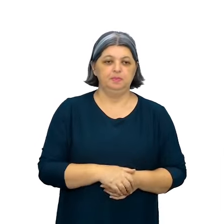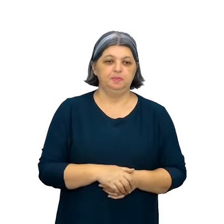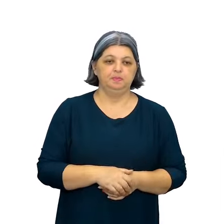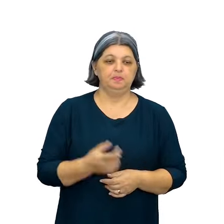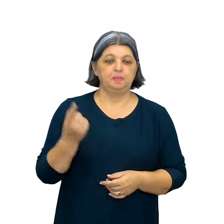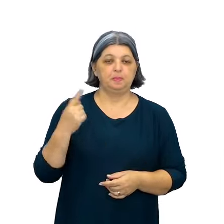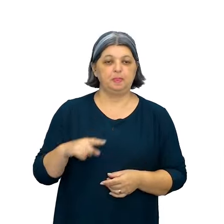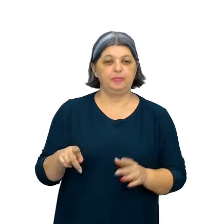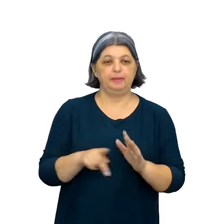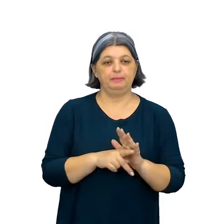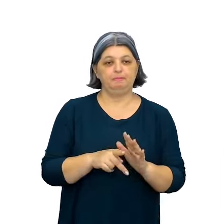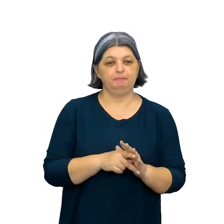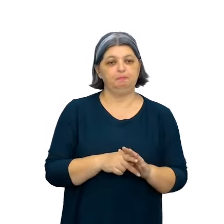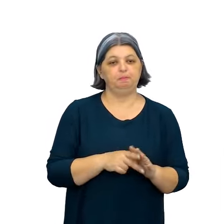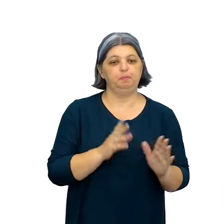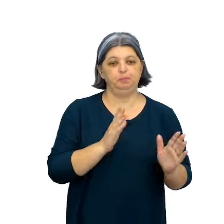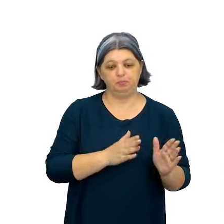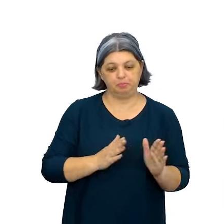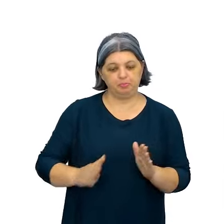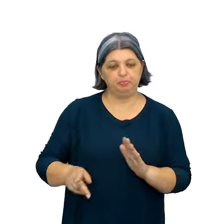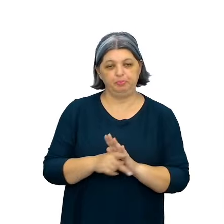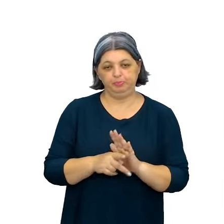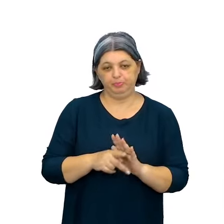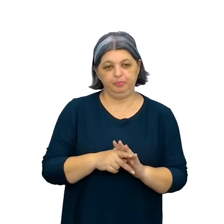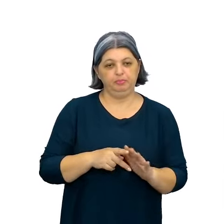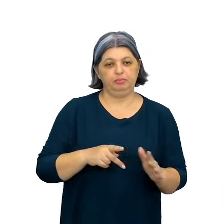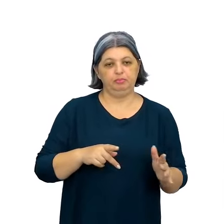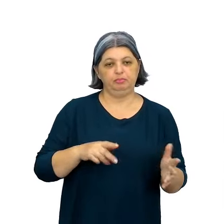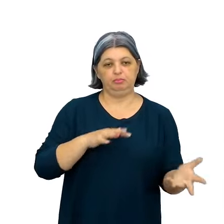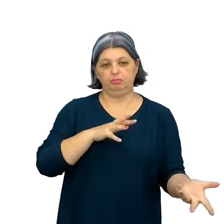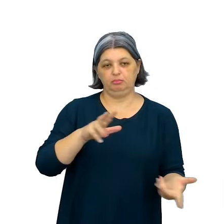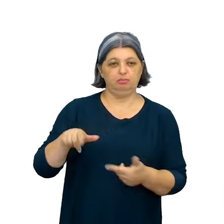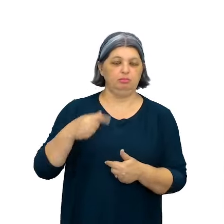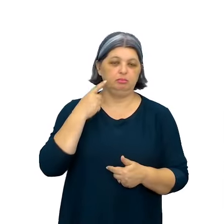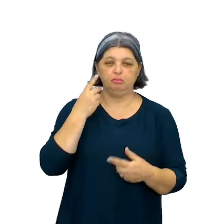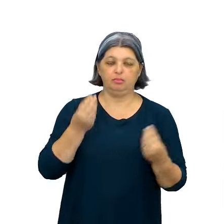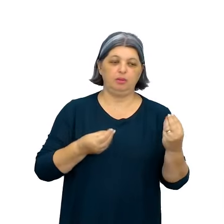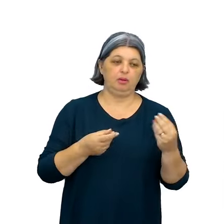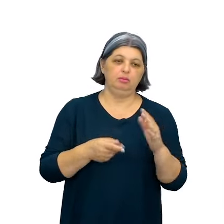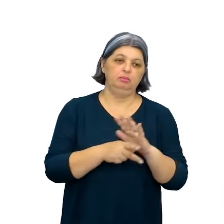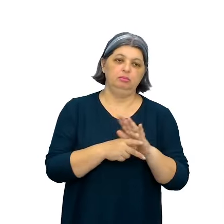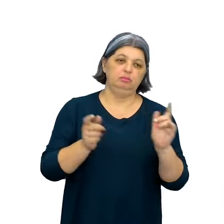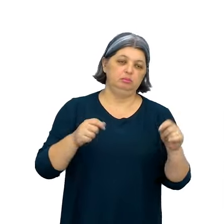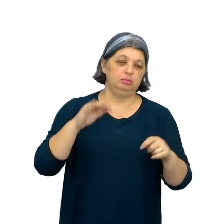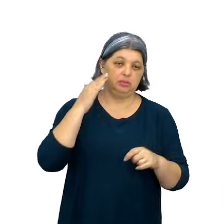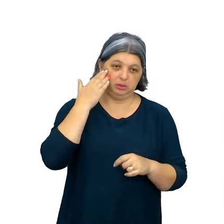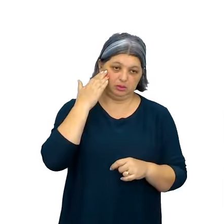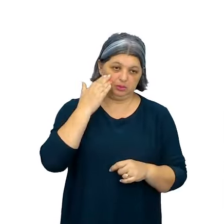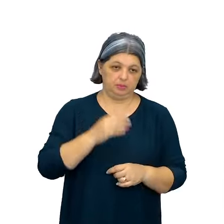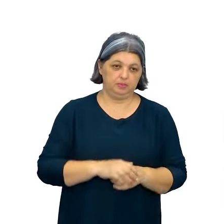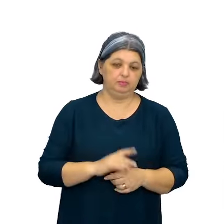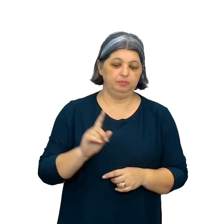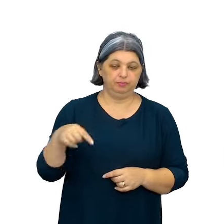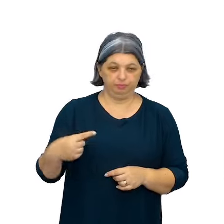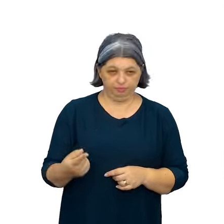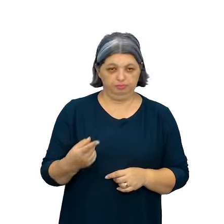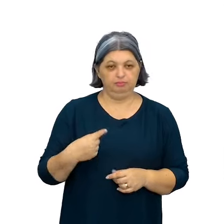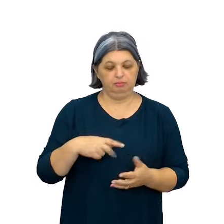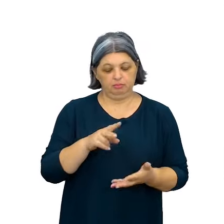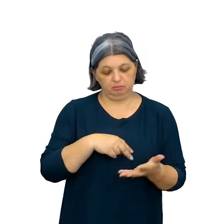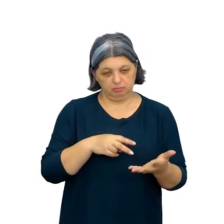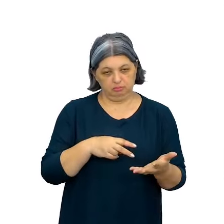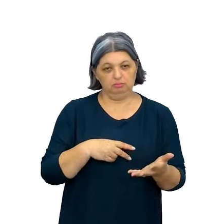a produção de inferências globais. Na maioria das vezes, os textos têm implícitos ou pressupostos que devem ser compreendidos depois de uma